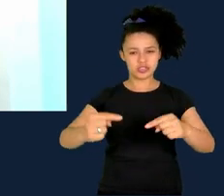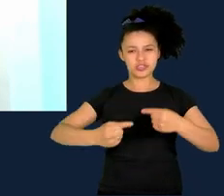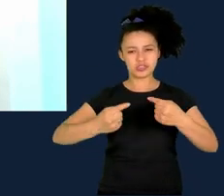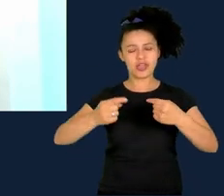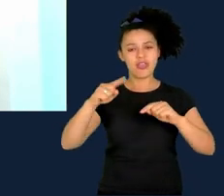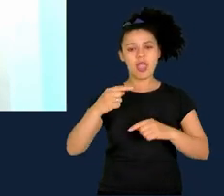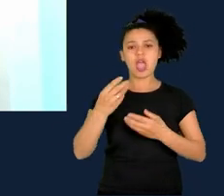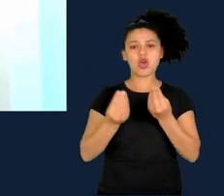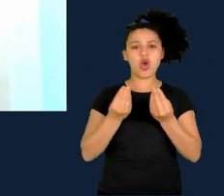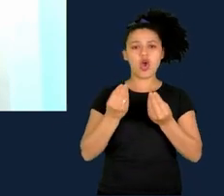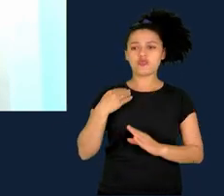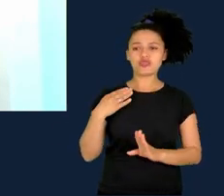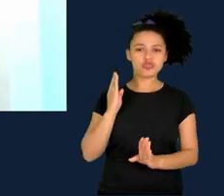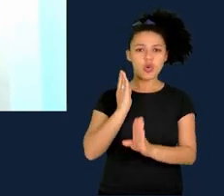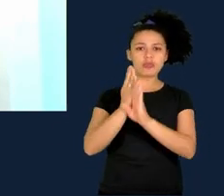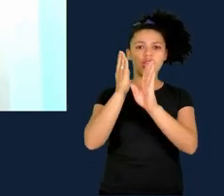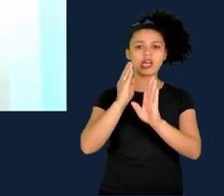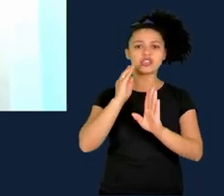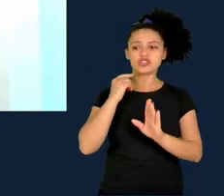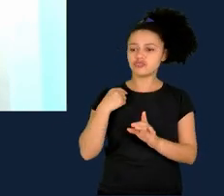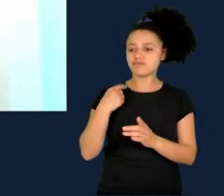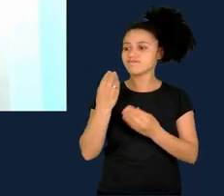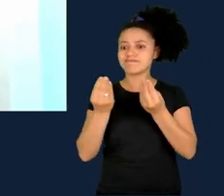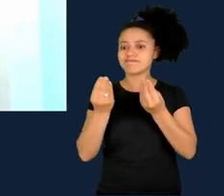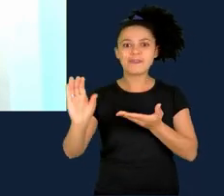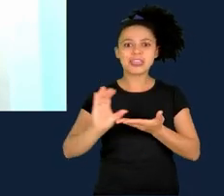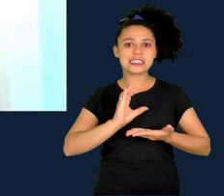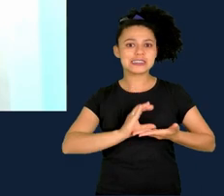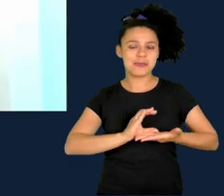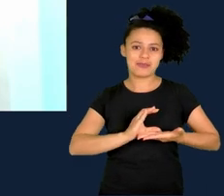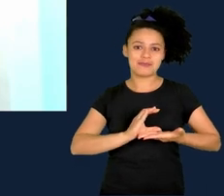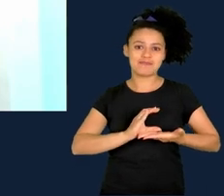acesso, né, a esses financiamentos.